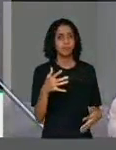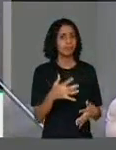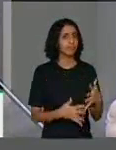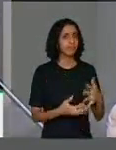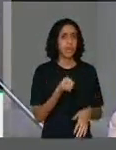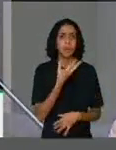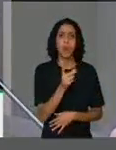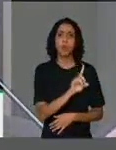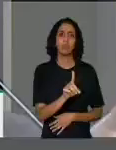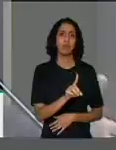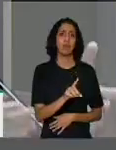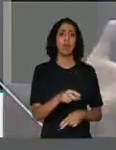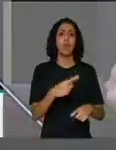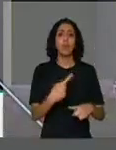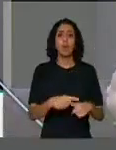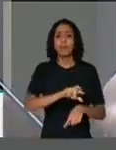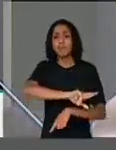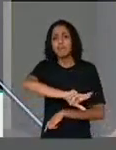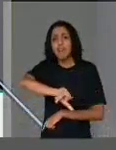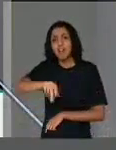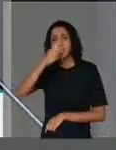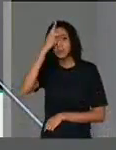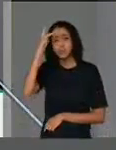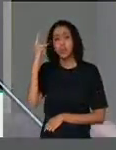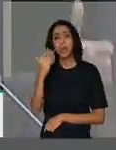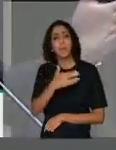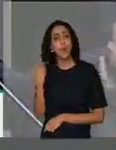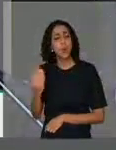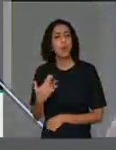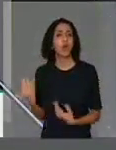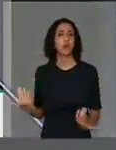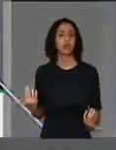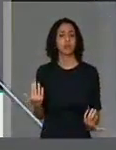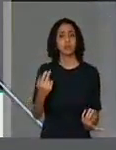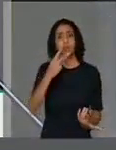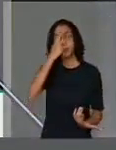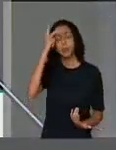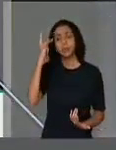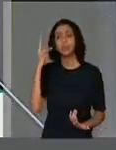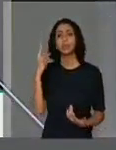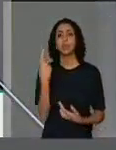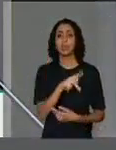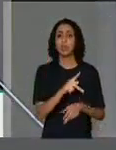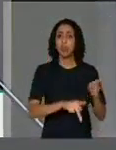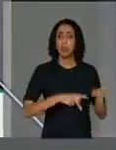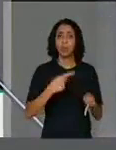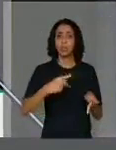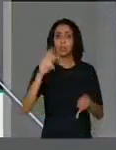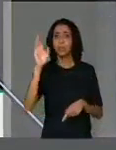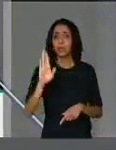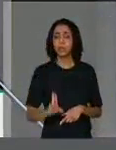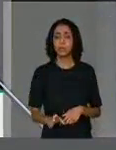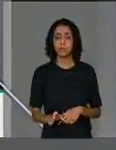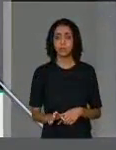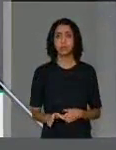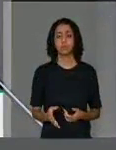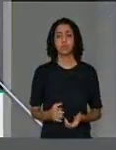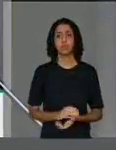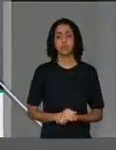e ceifando vidas, tirando vidas de pessoas queridas, de todos nós, da população brasileira, com esse tipo de